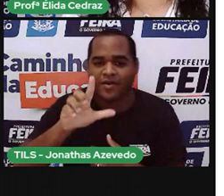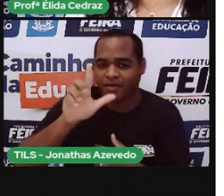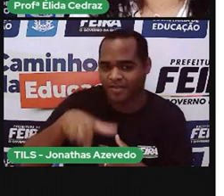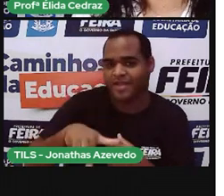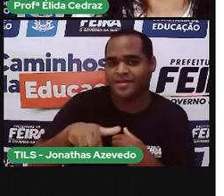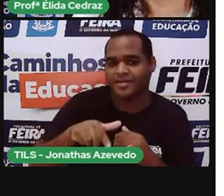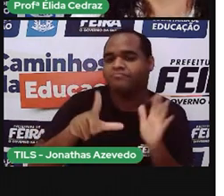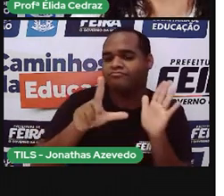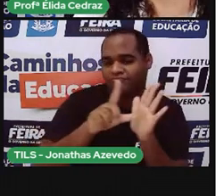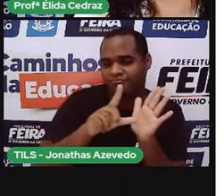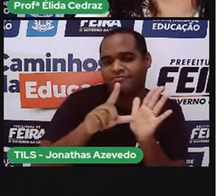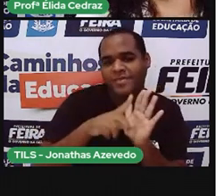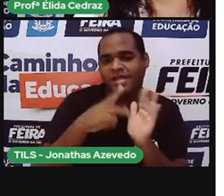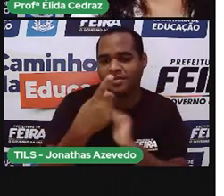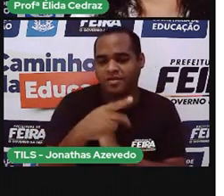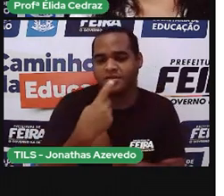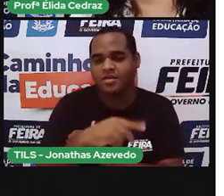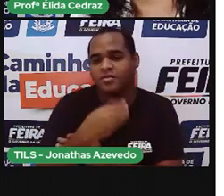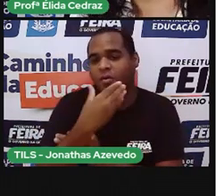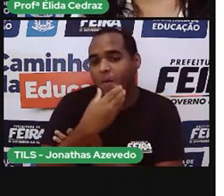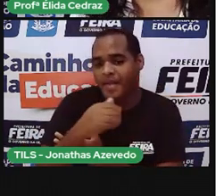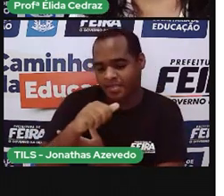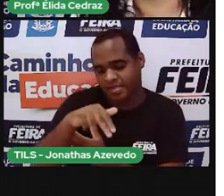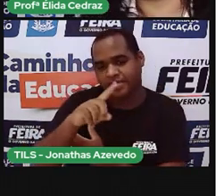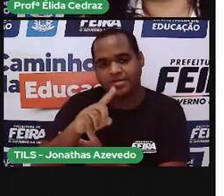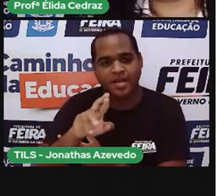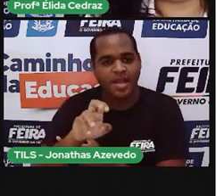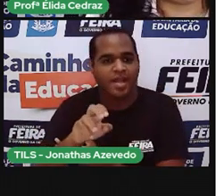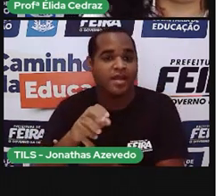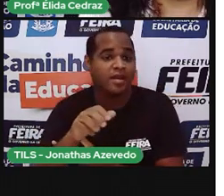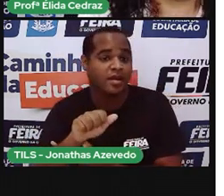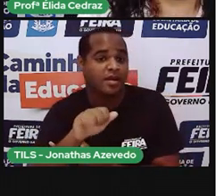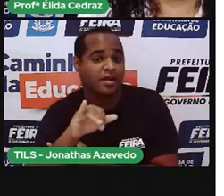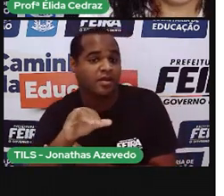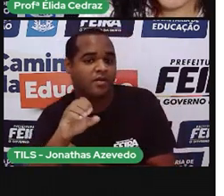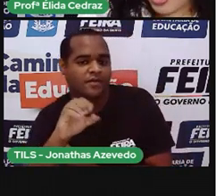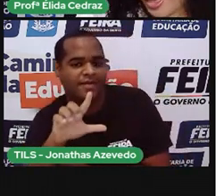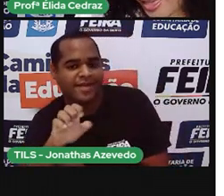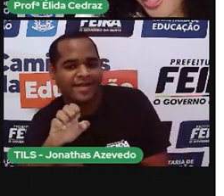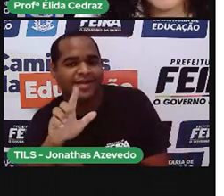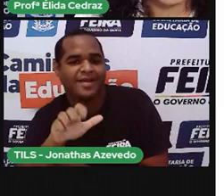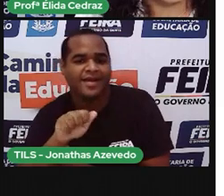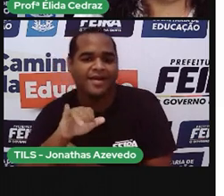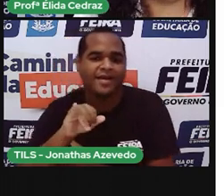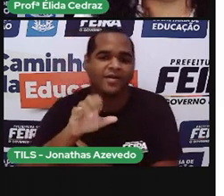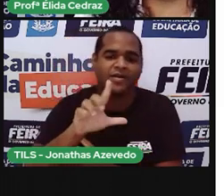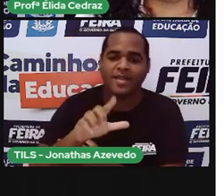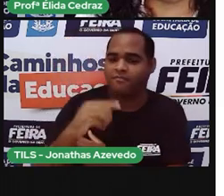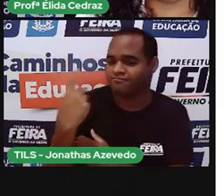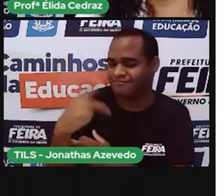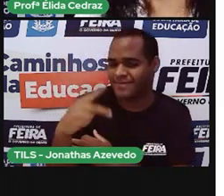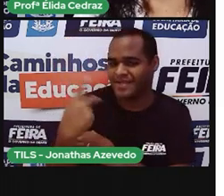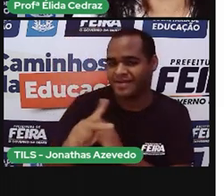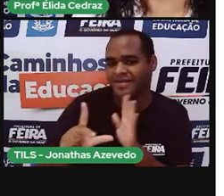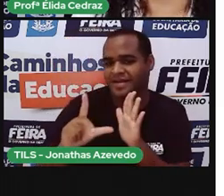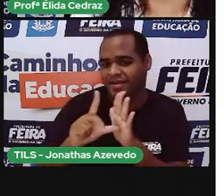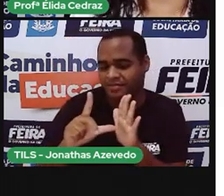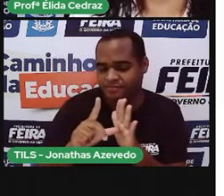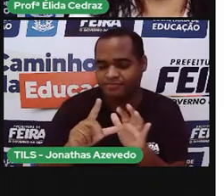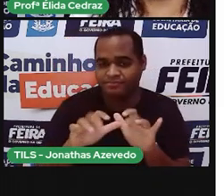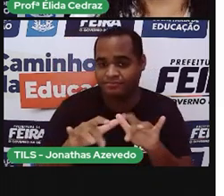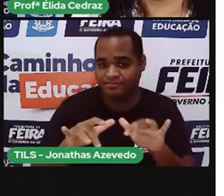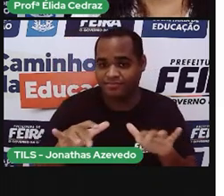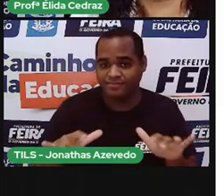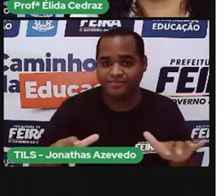olé, ai olé. Foi na loja do Mestre André, ai olé, ai olé. Foi